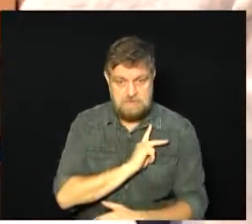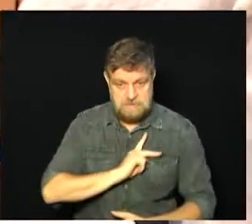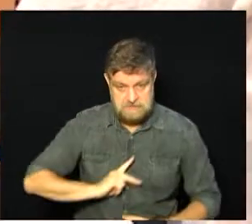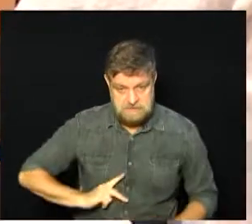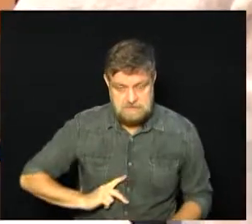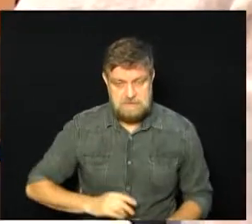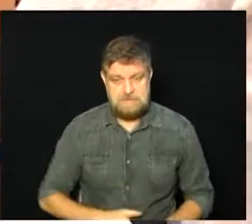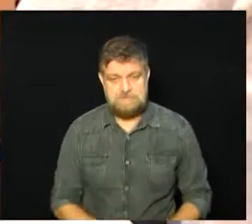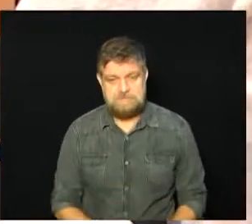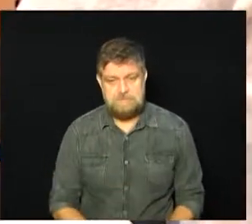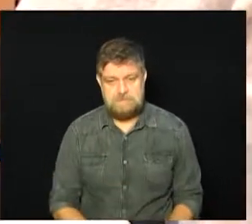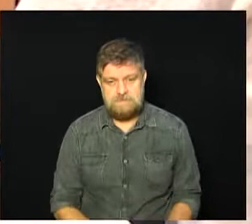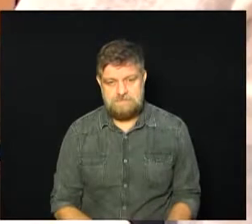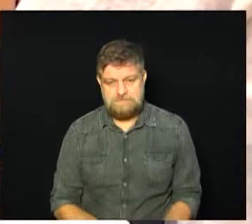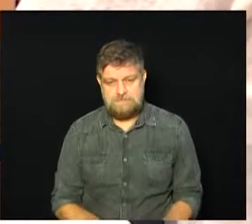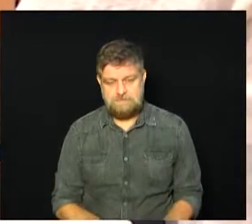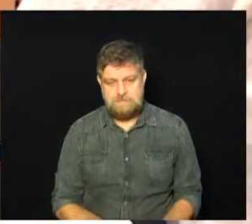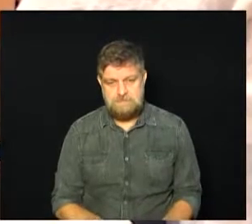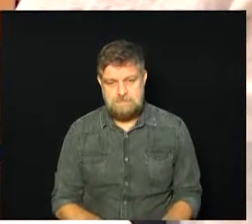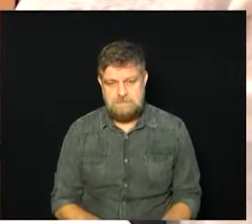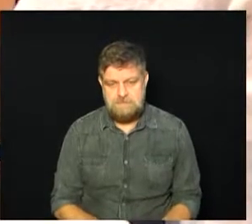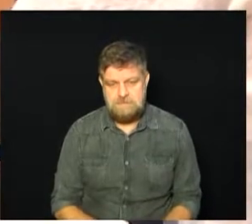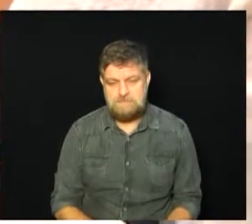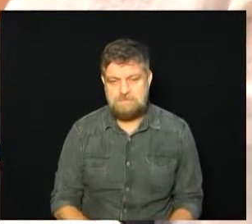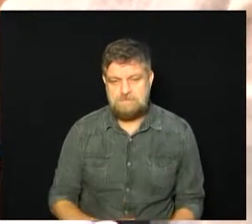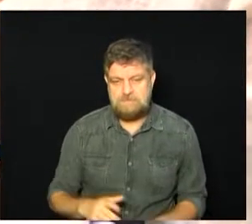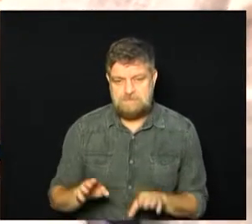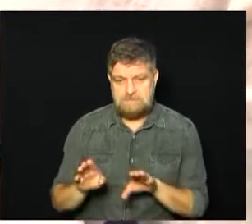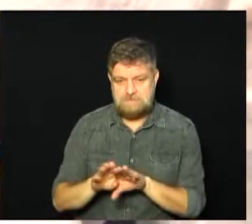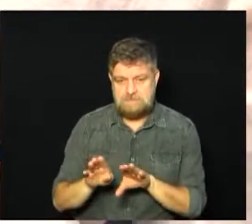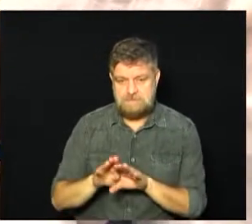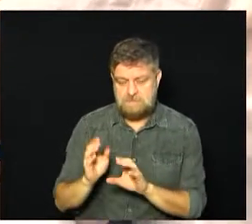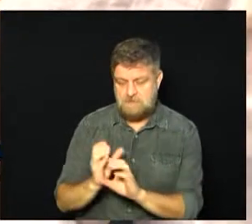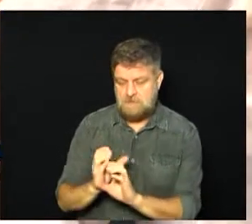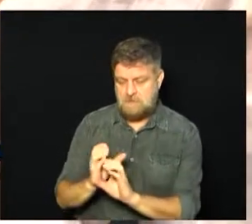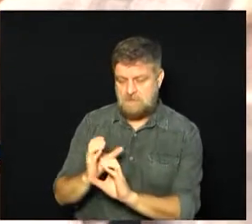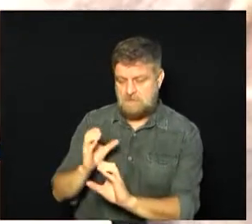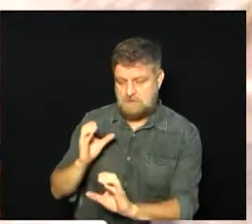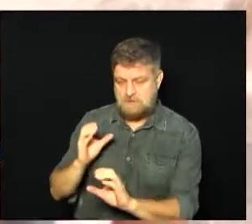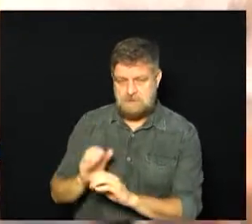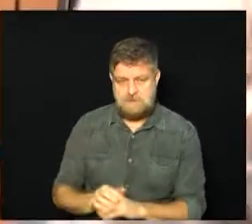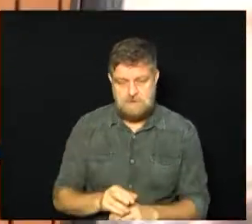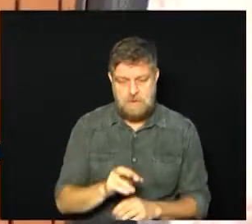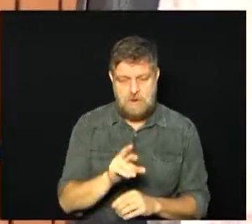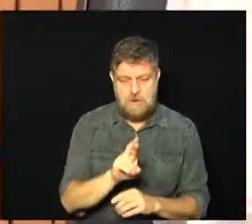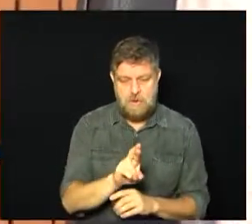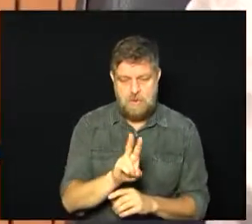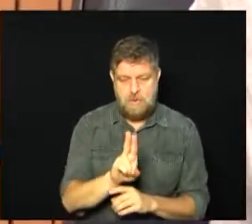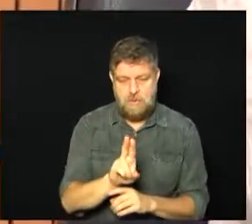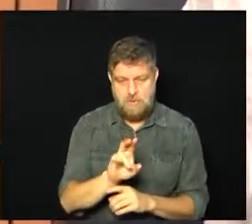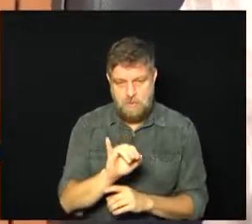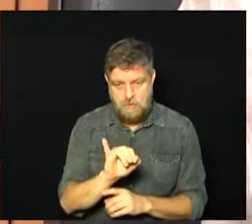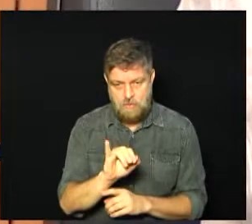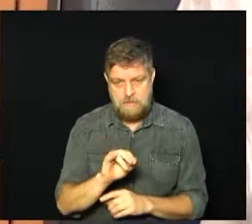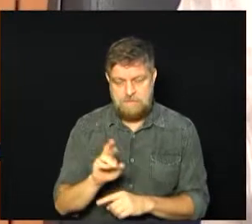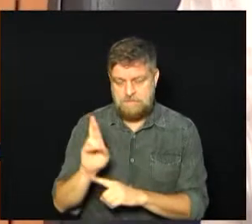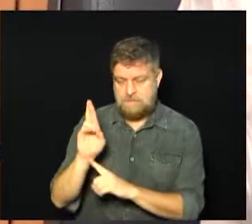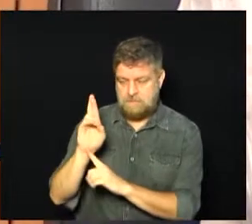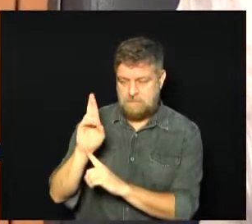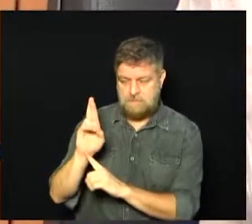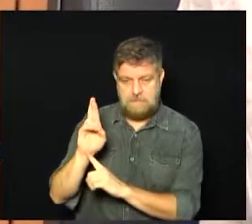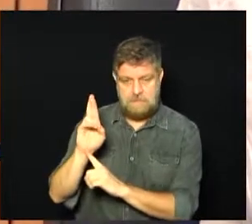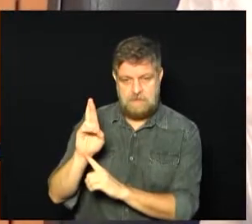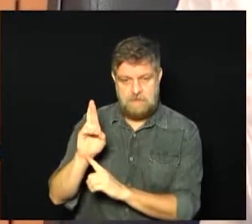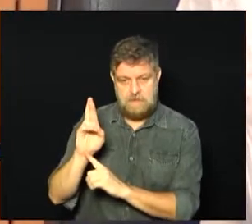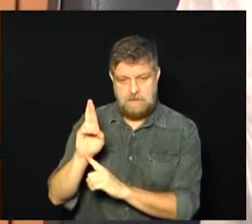e o arquiteto Rui Marô, engenheiro Rui Marô, representando aqui